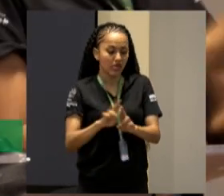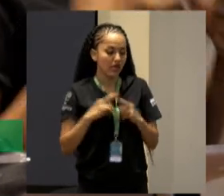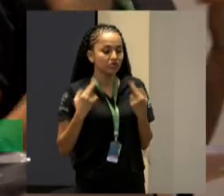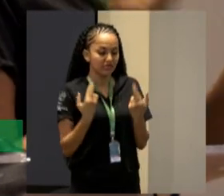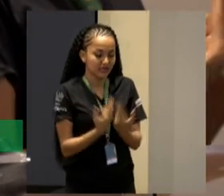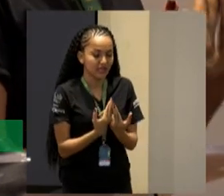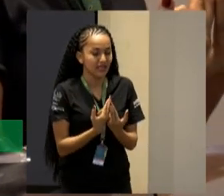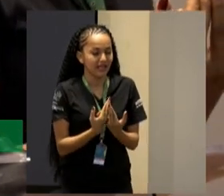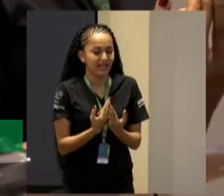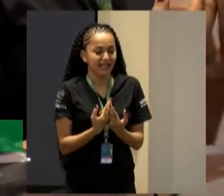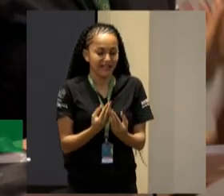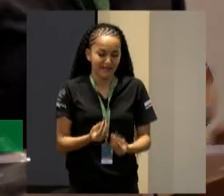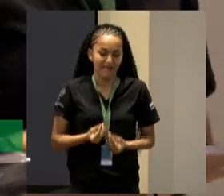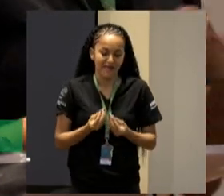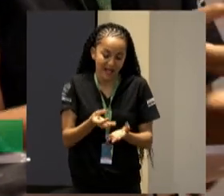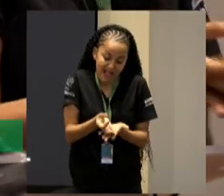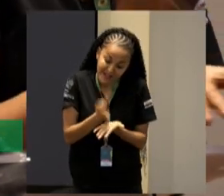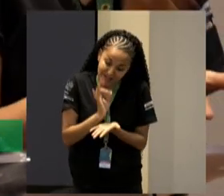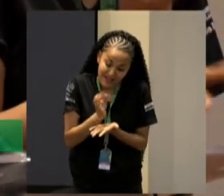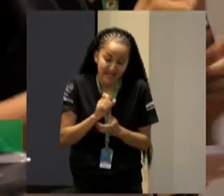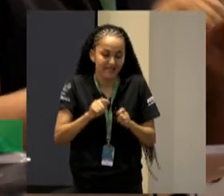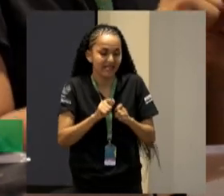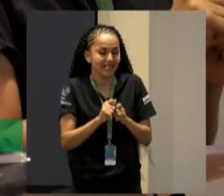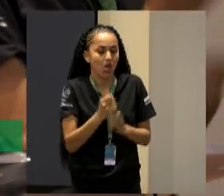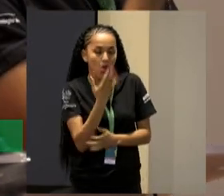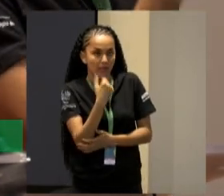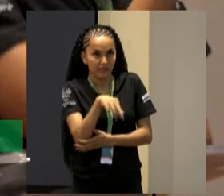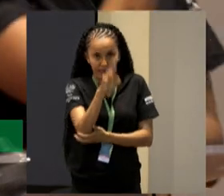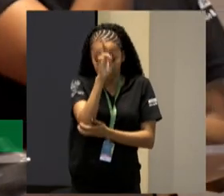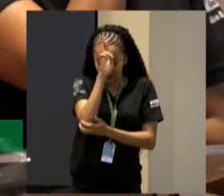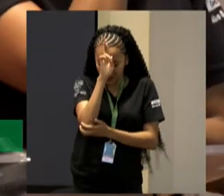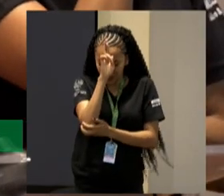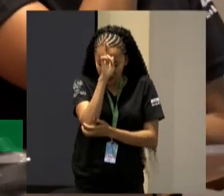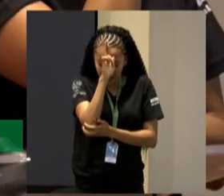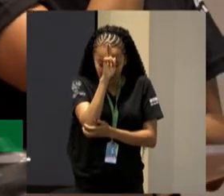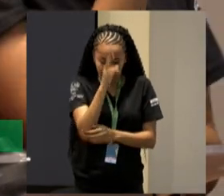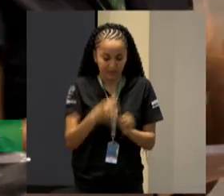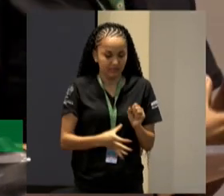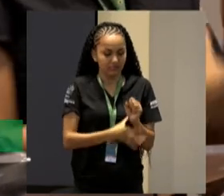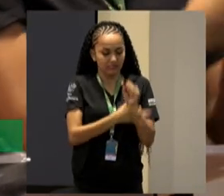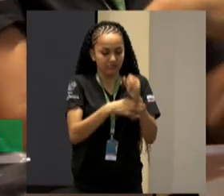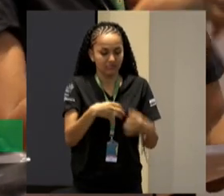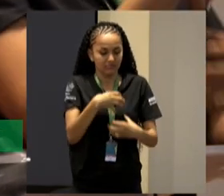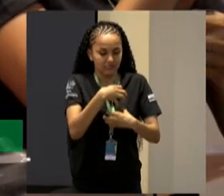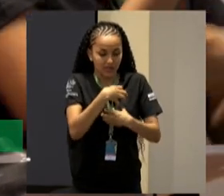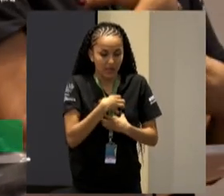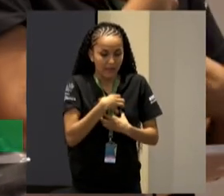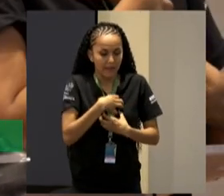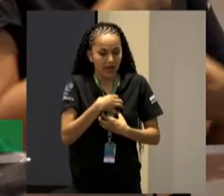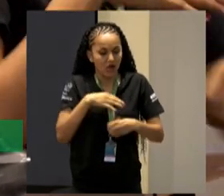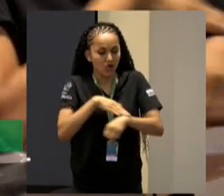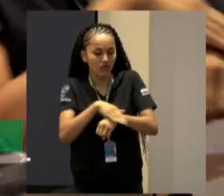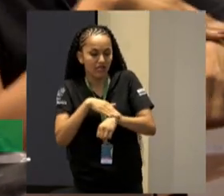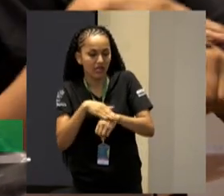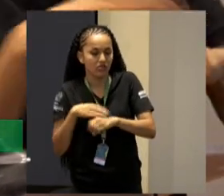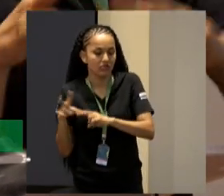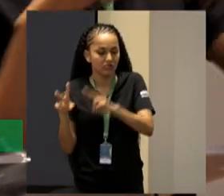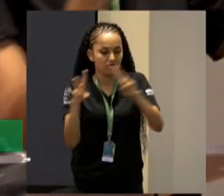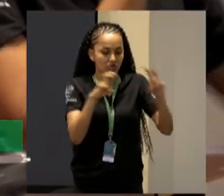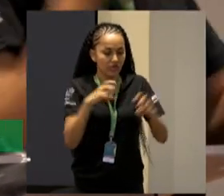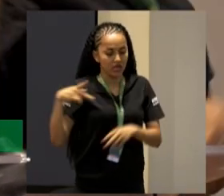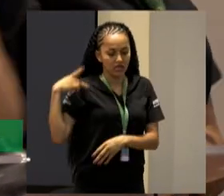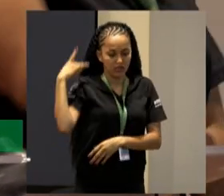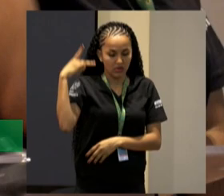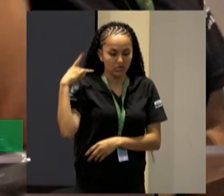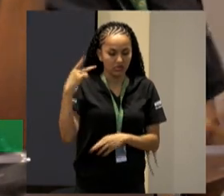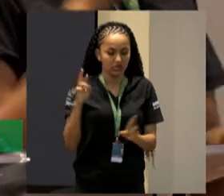reunissem. Oferecia café, fazia almoço, estávamos em segurança para falar sobre as nossas questões, as nossas